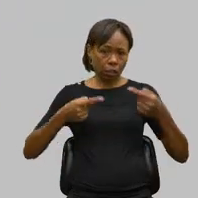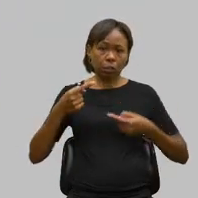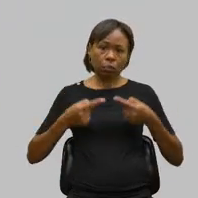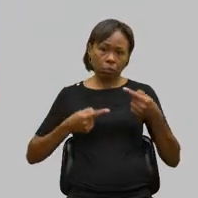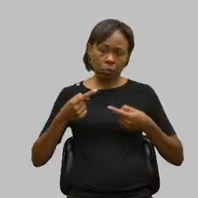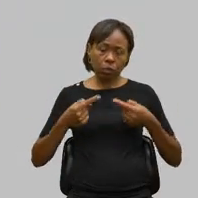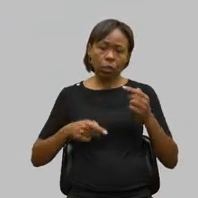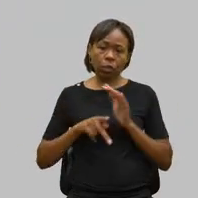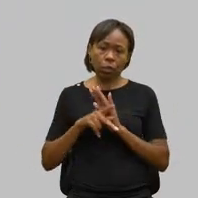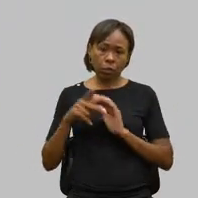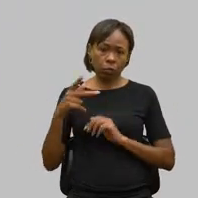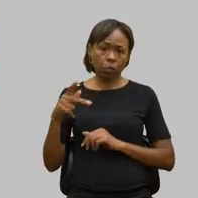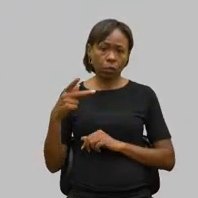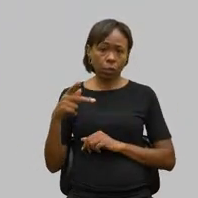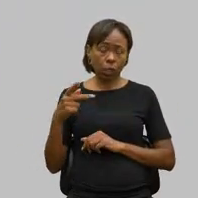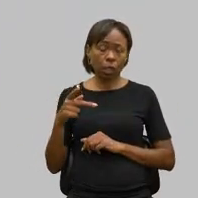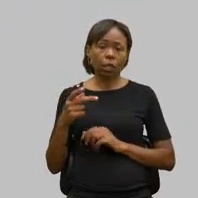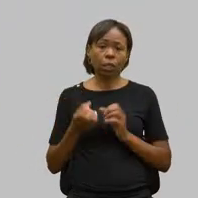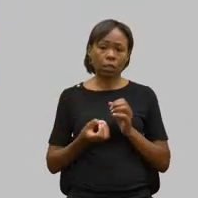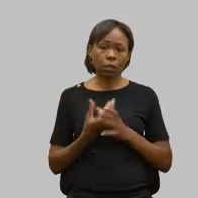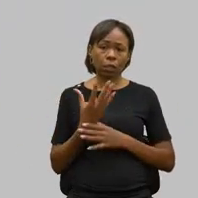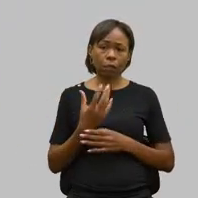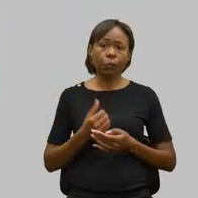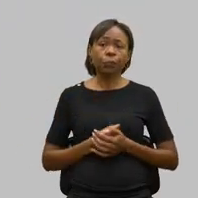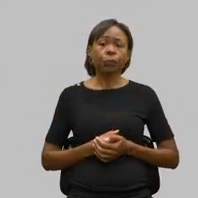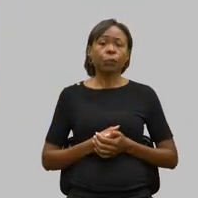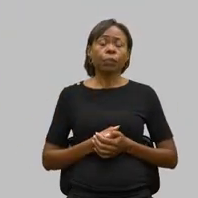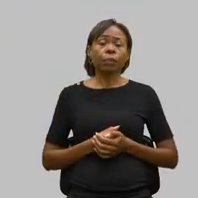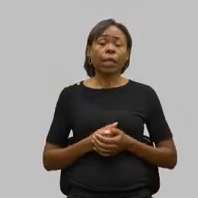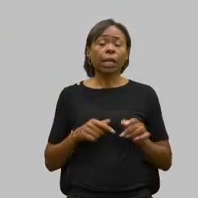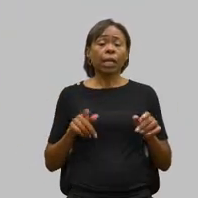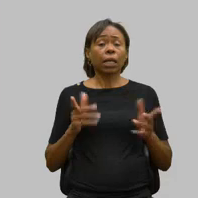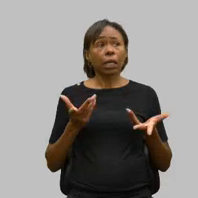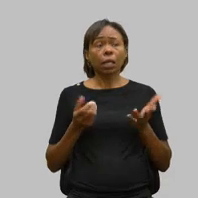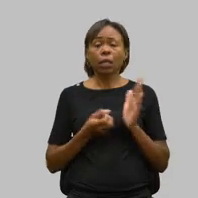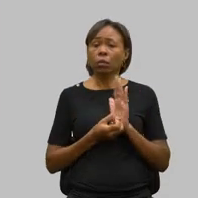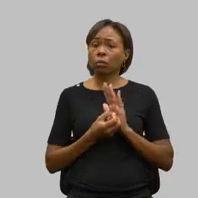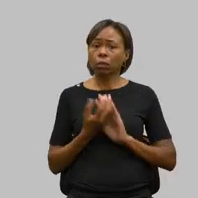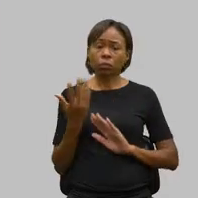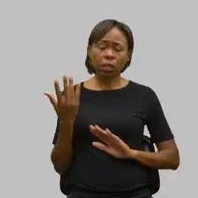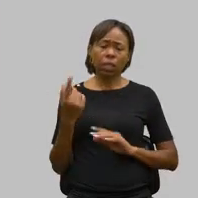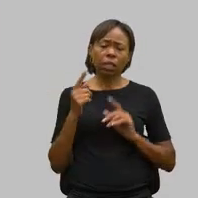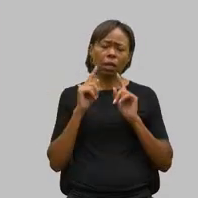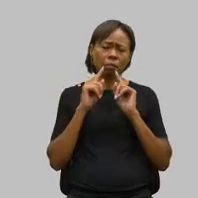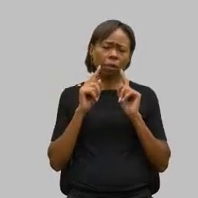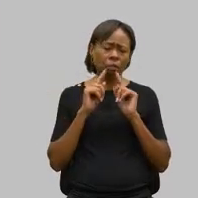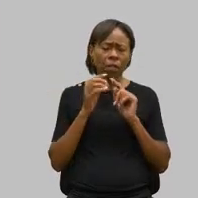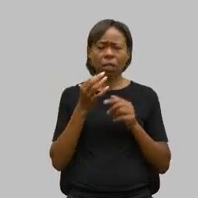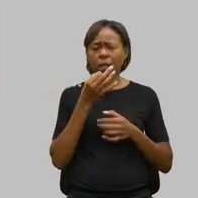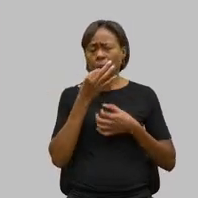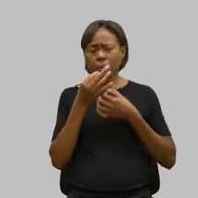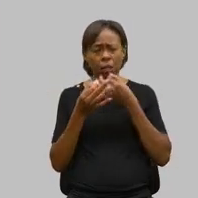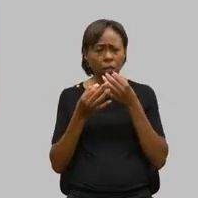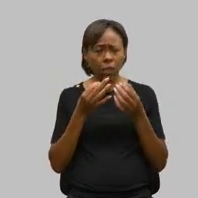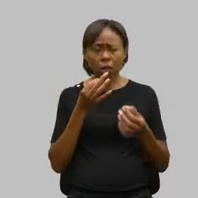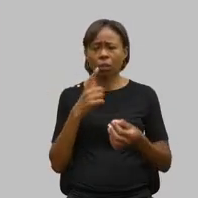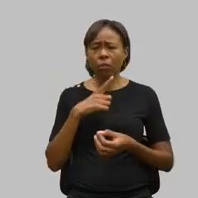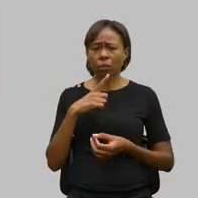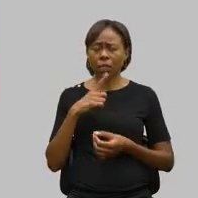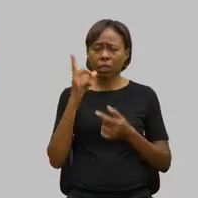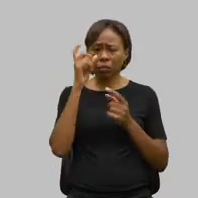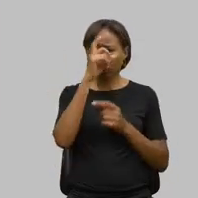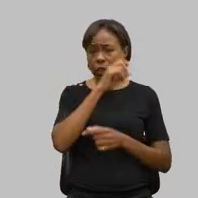vocês implementam e, muitas vezes, as críticas vêm, as dificuldades vêm e ter